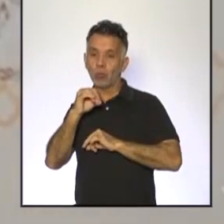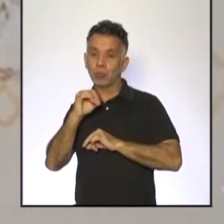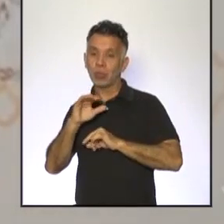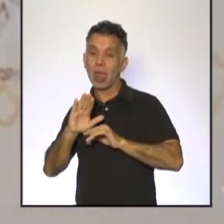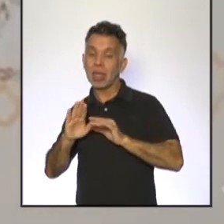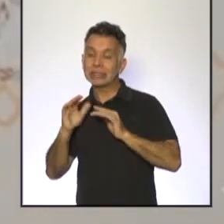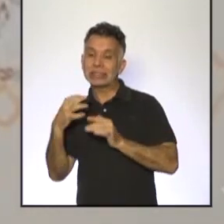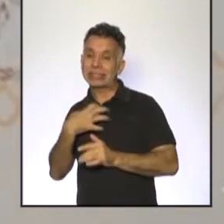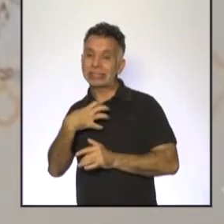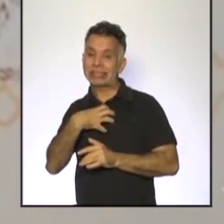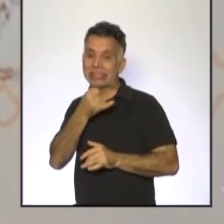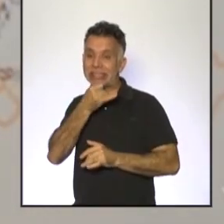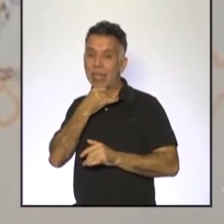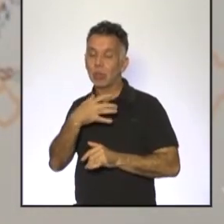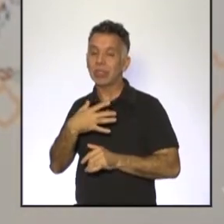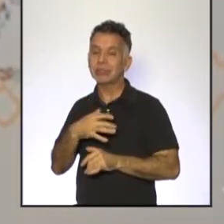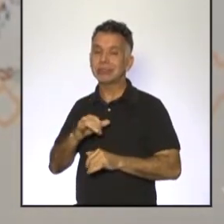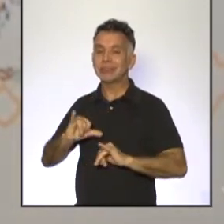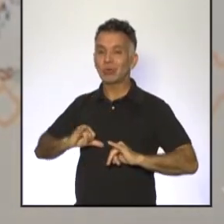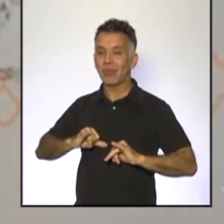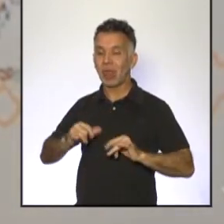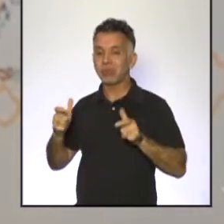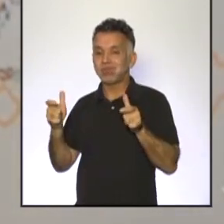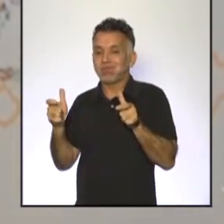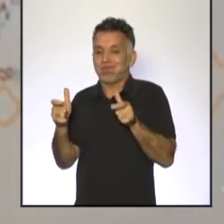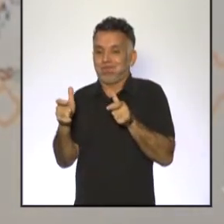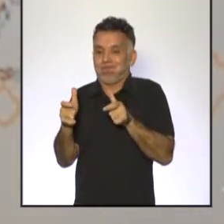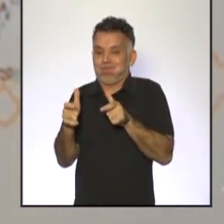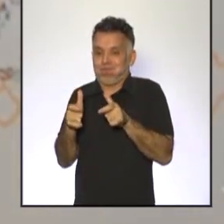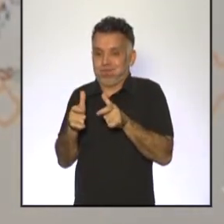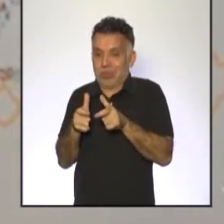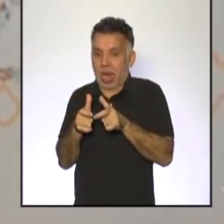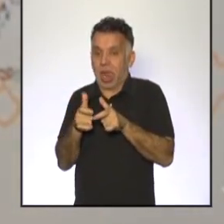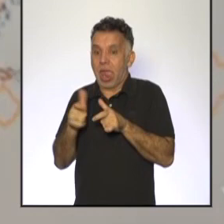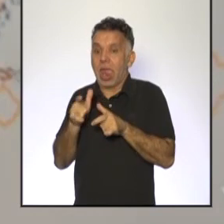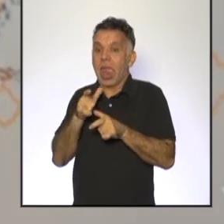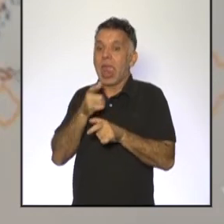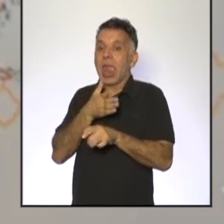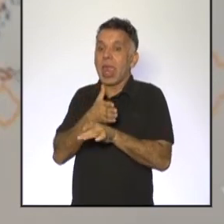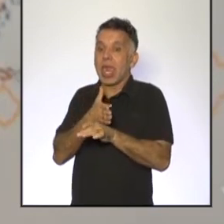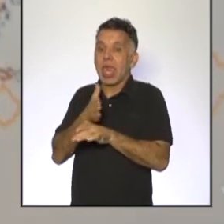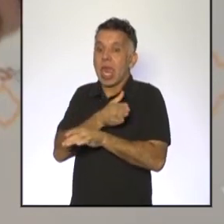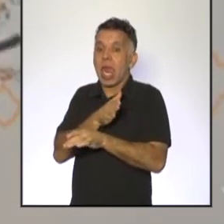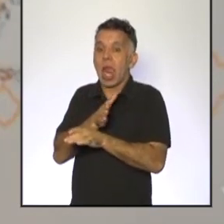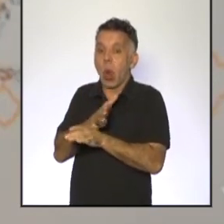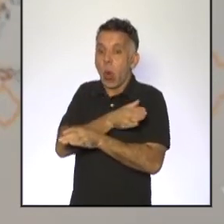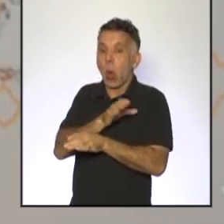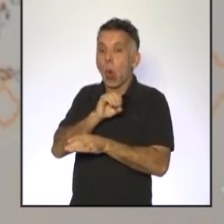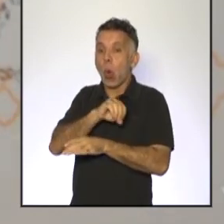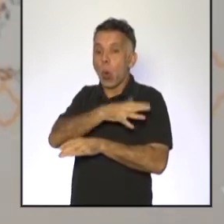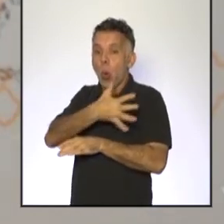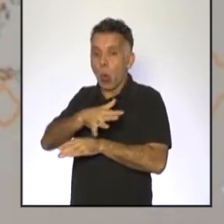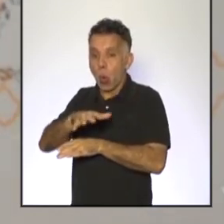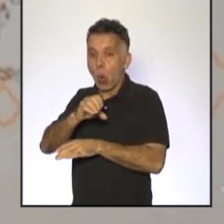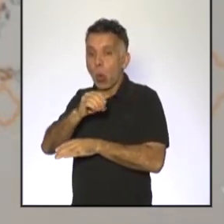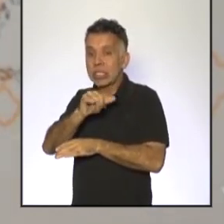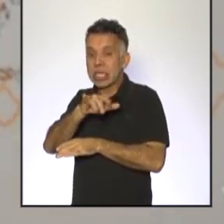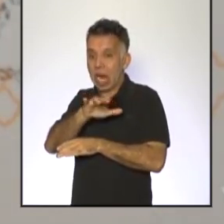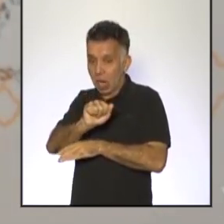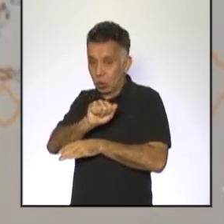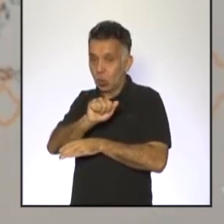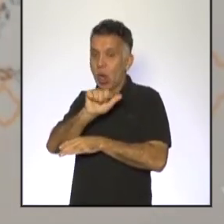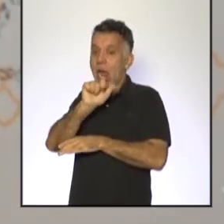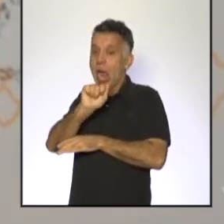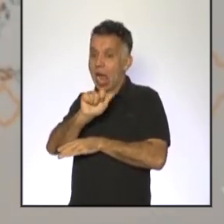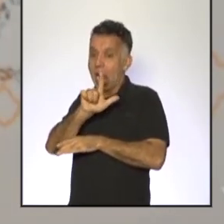está sofrendo retração e o Oceano Atlântico está crescendo. Em um futuro muito próximo, o Oceano Atlântico vai ser maior, futuro próximo geologicamente,